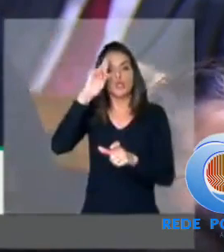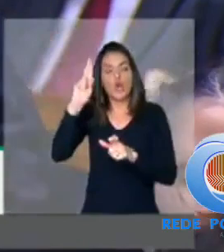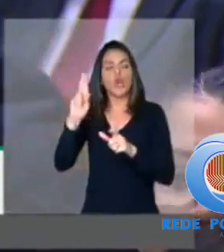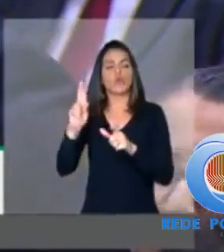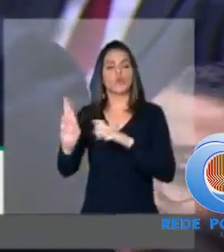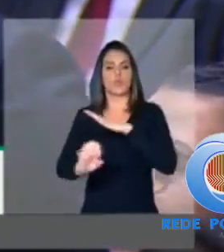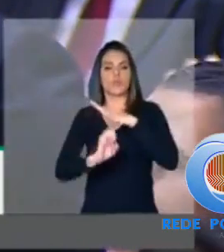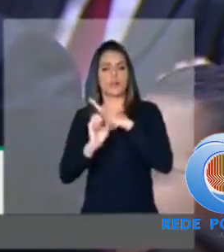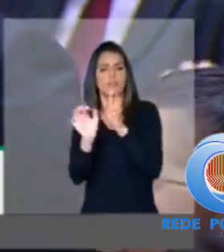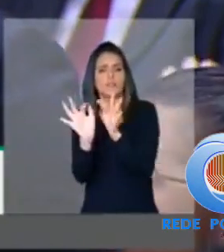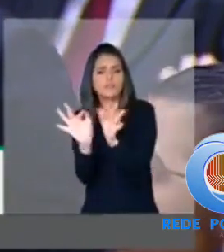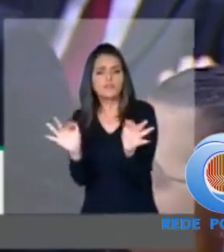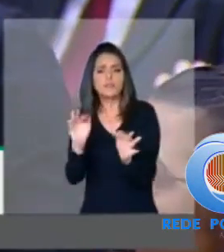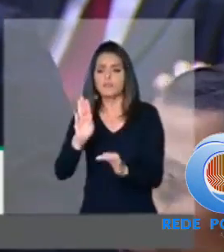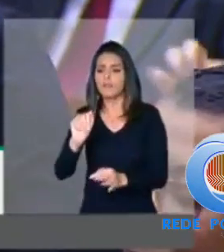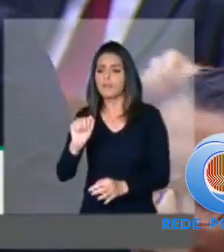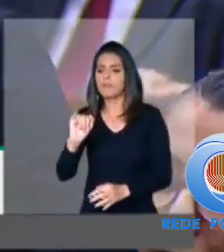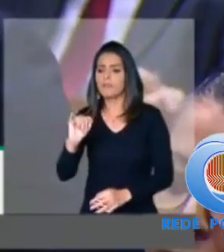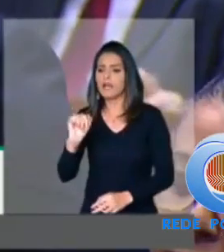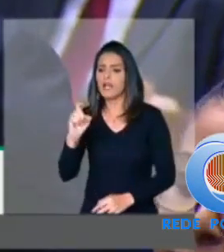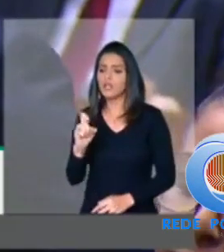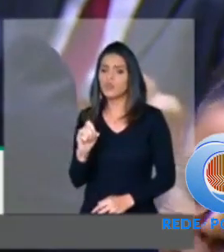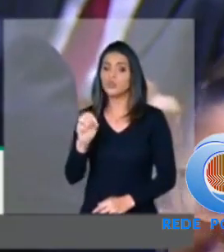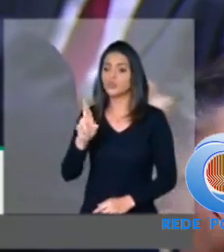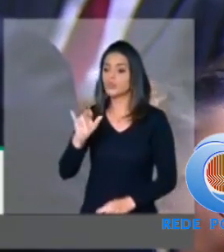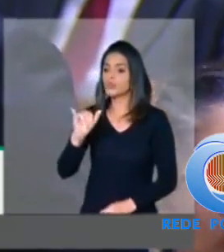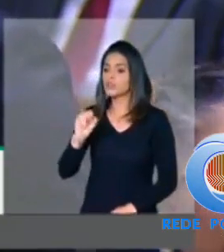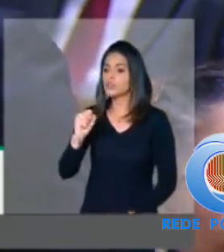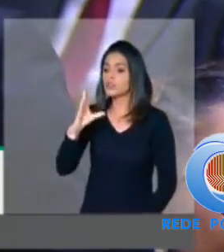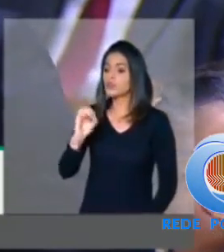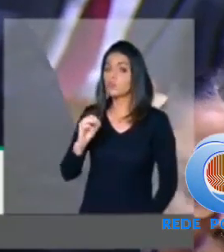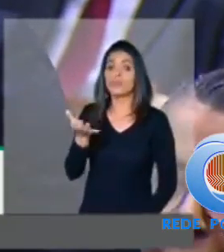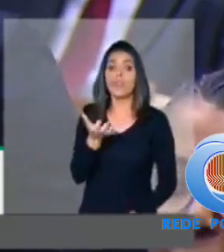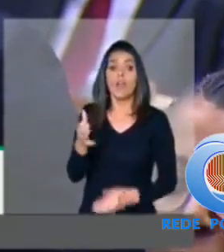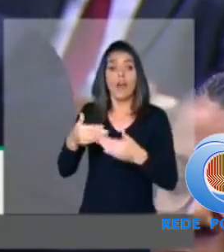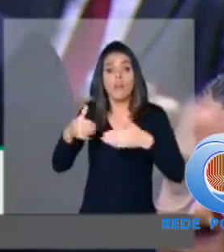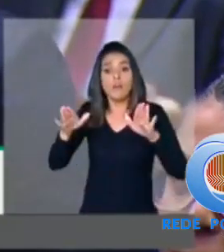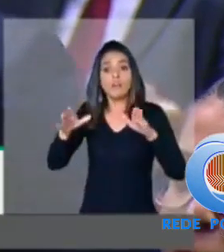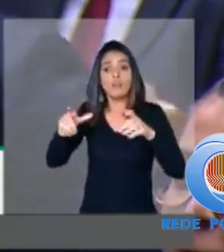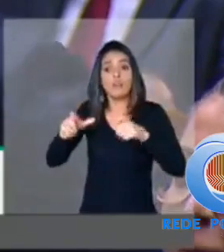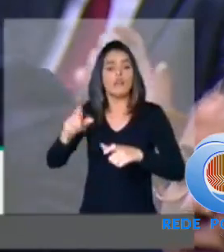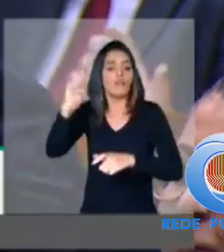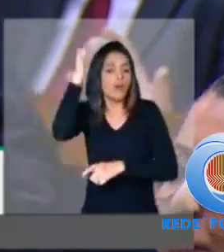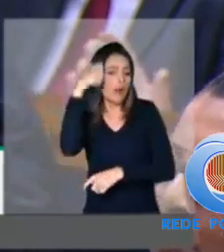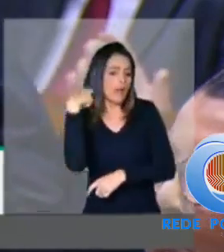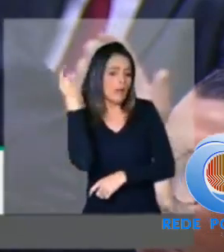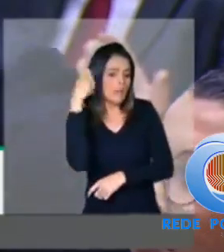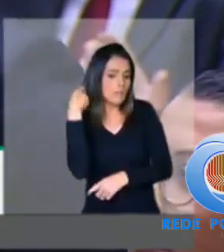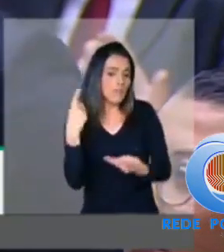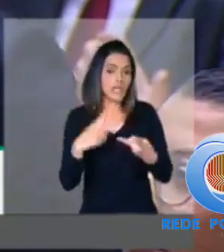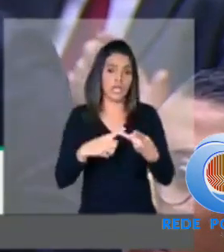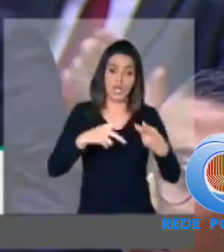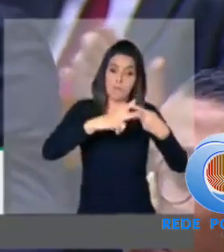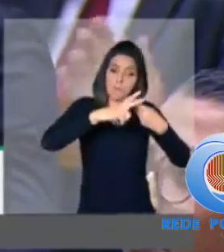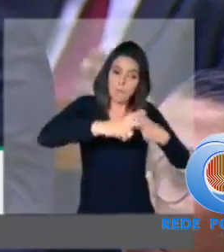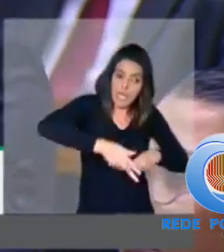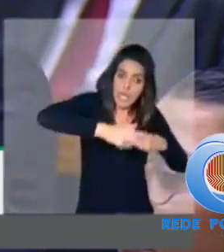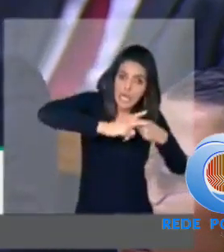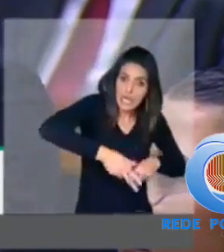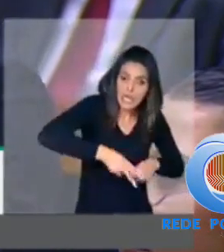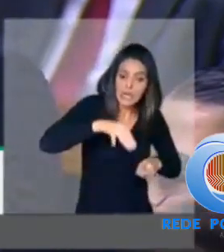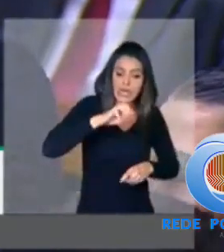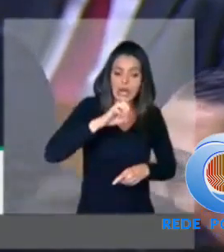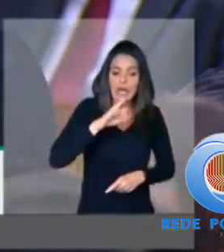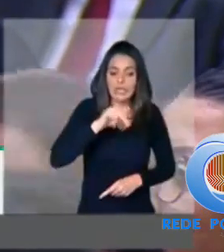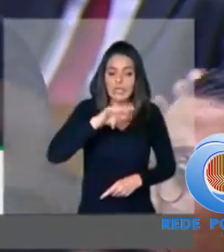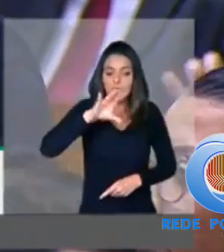empresários de baixo risco, aquela pessoa que quer abrir o seu setor, ou que seja um cabeleireiro, um mecânico, ele não vai